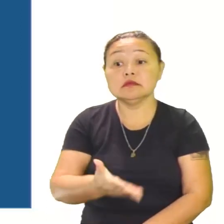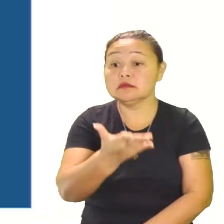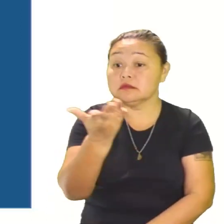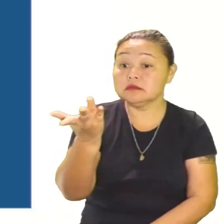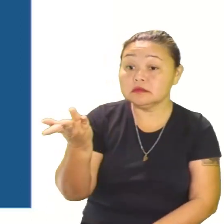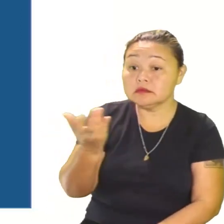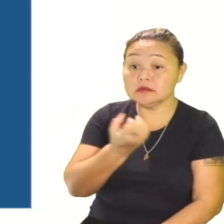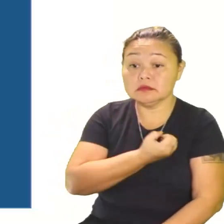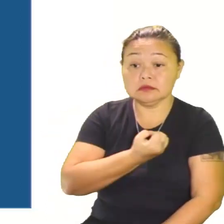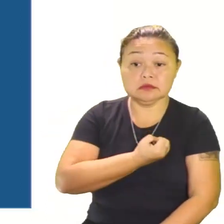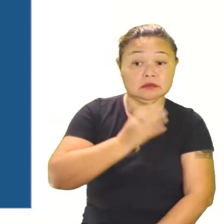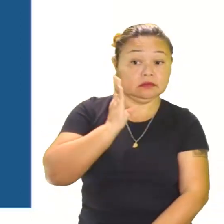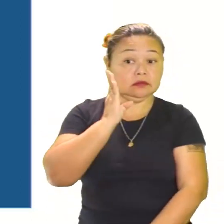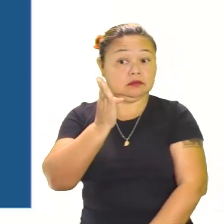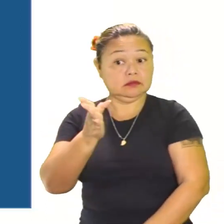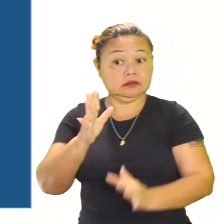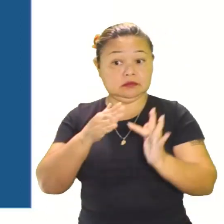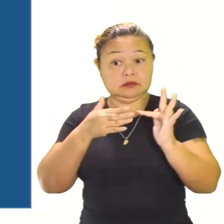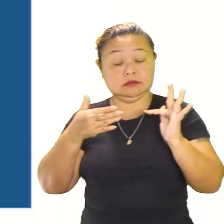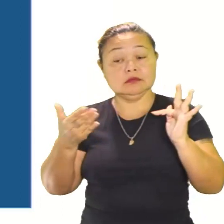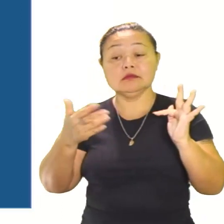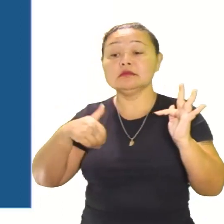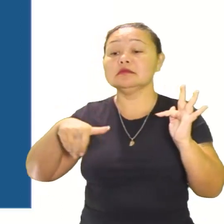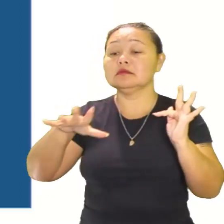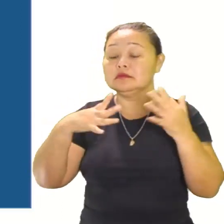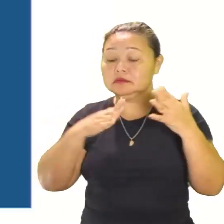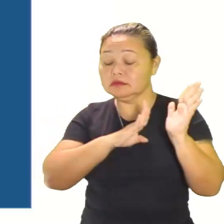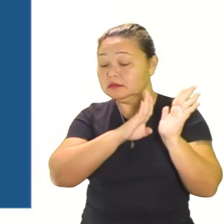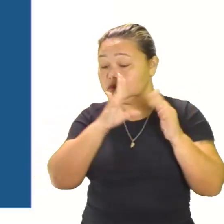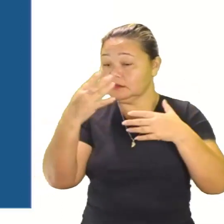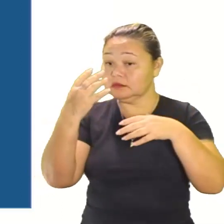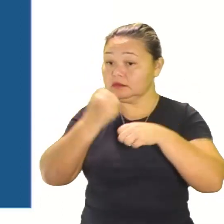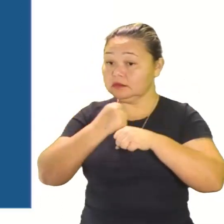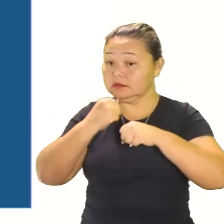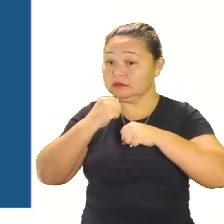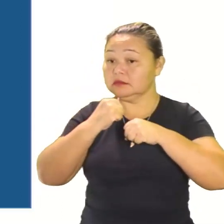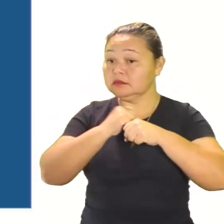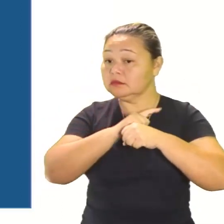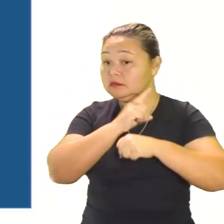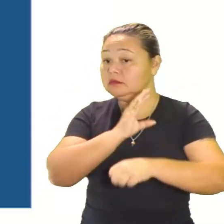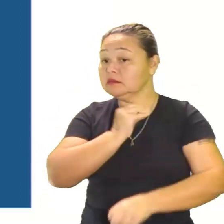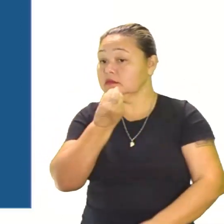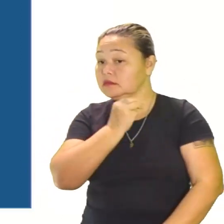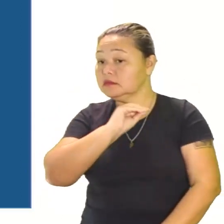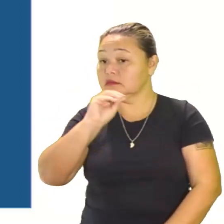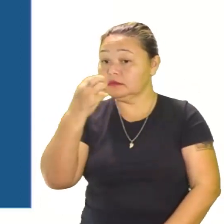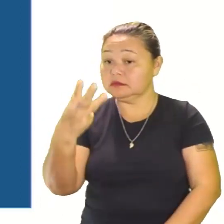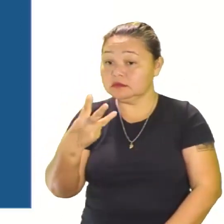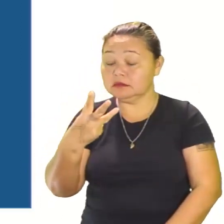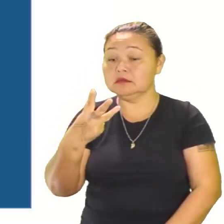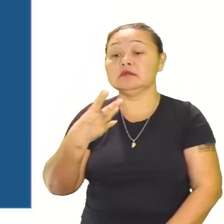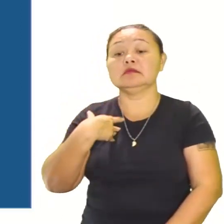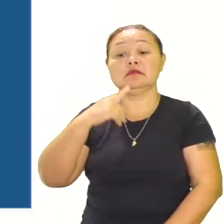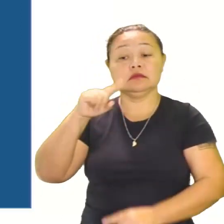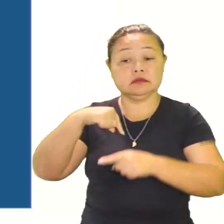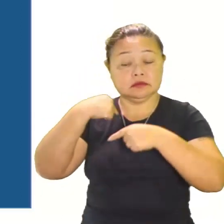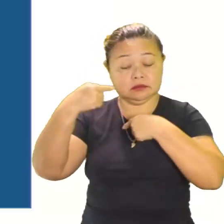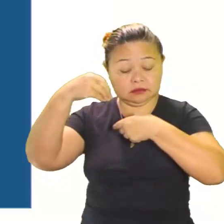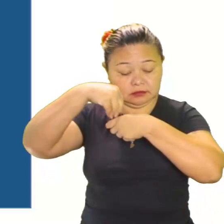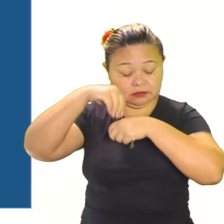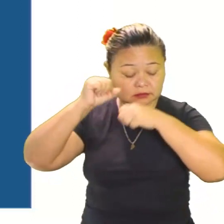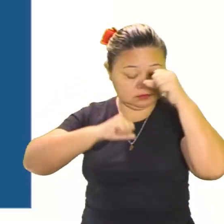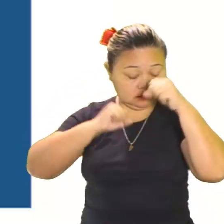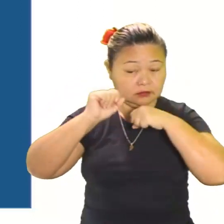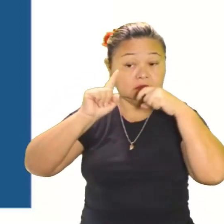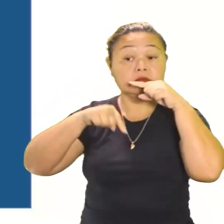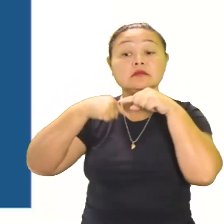E aí, valor numérico da função. Agora é máquina de calcular, né? Vai entrar o 3 nessa máquina, vai acontecer aquela operação dentro